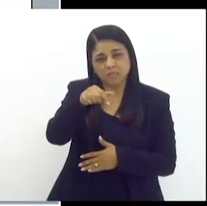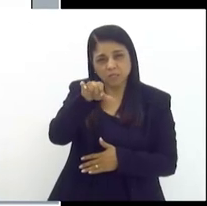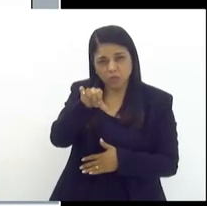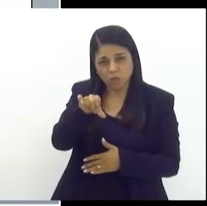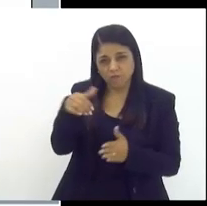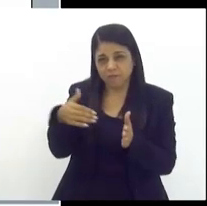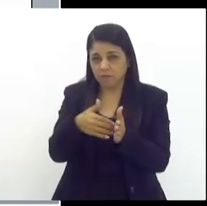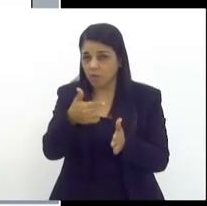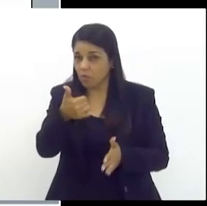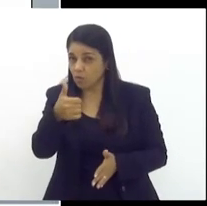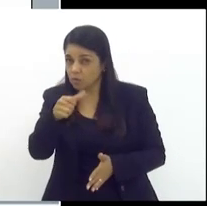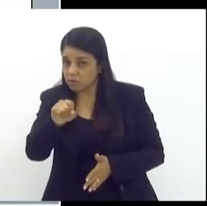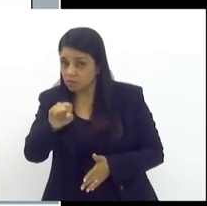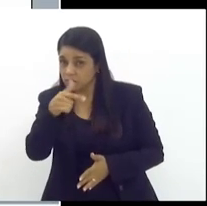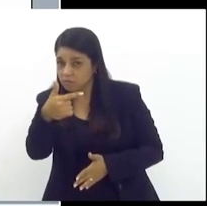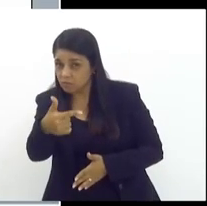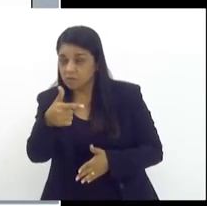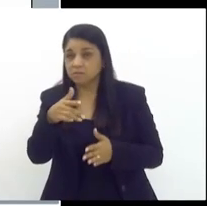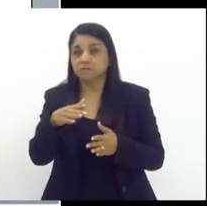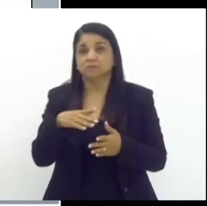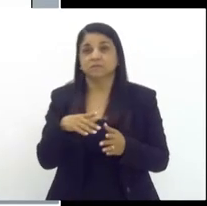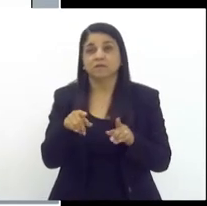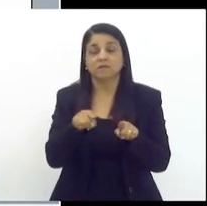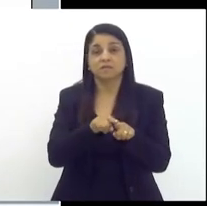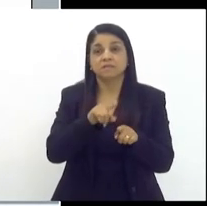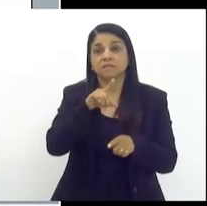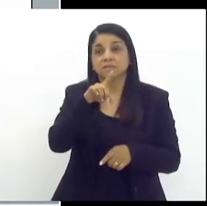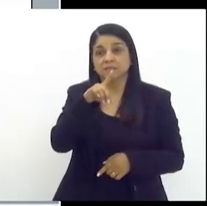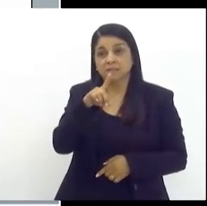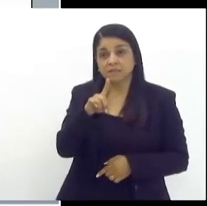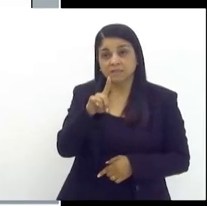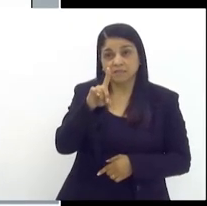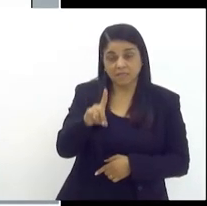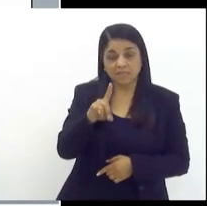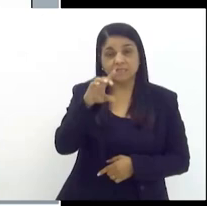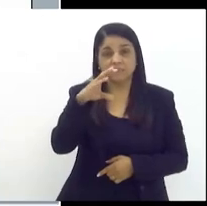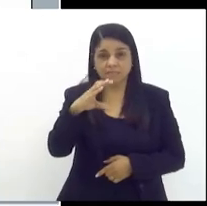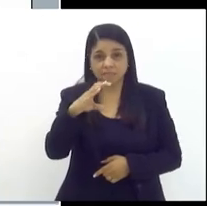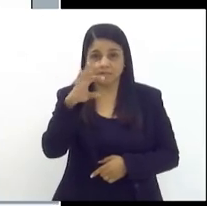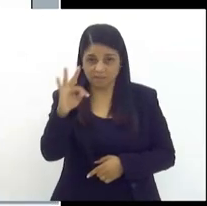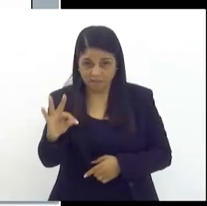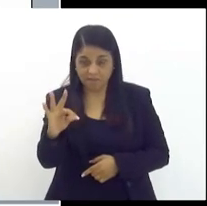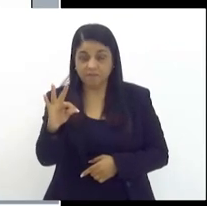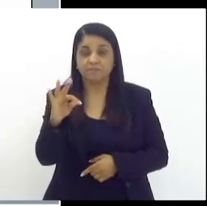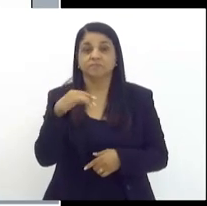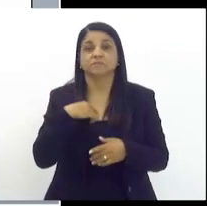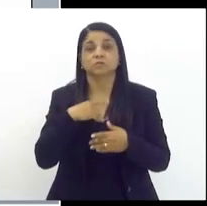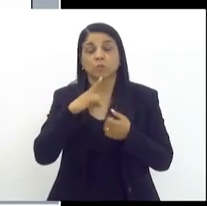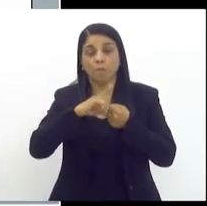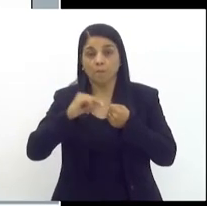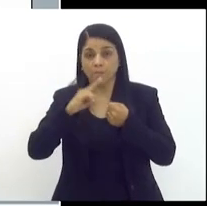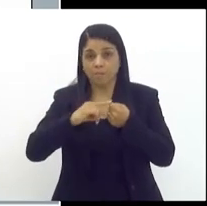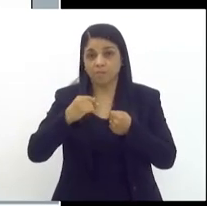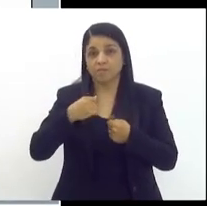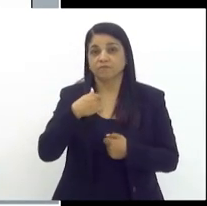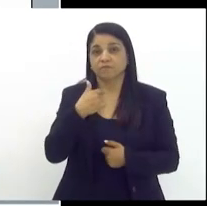até 70 no artigo 82 parágrafo primeiro